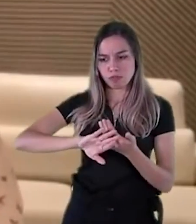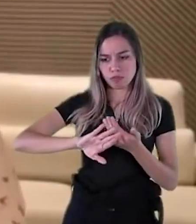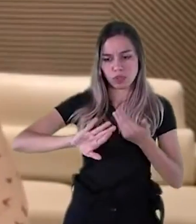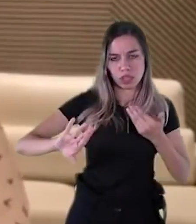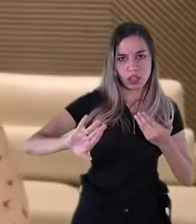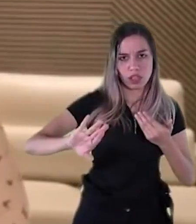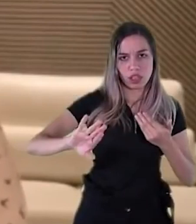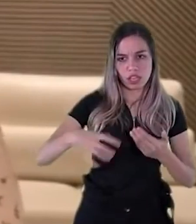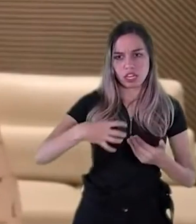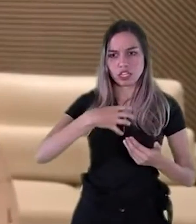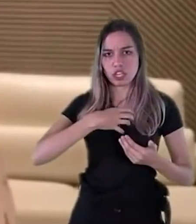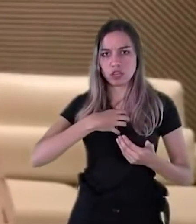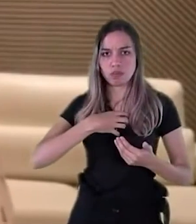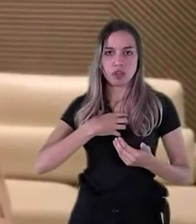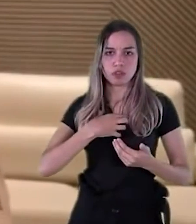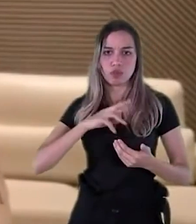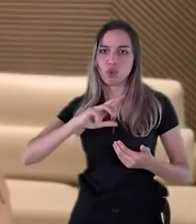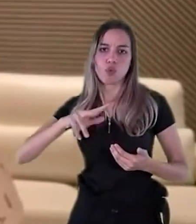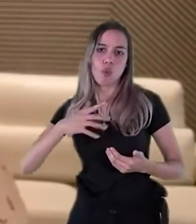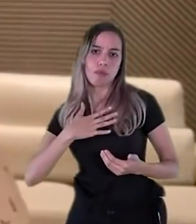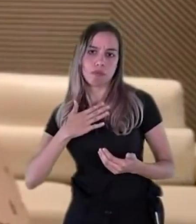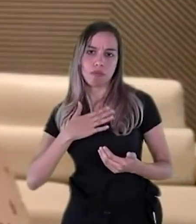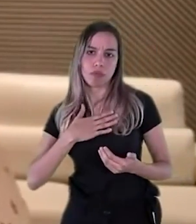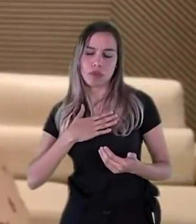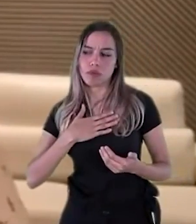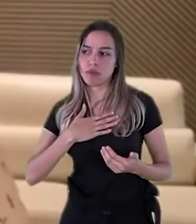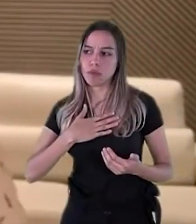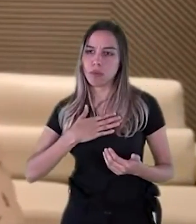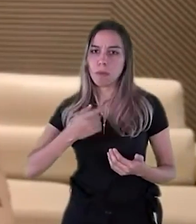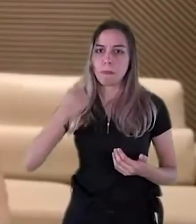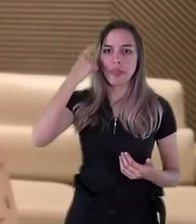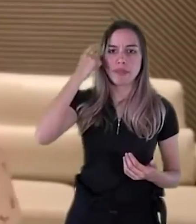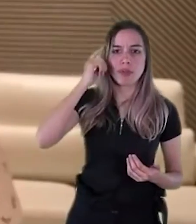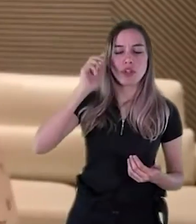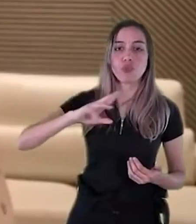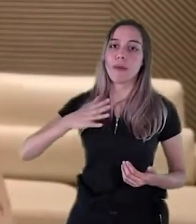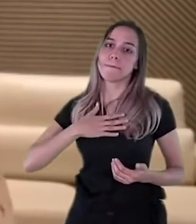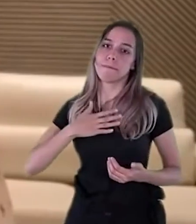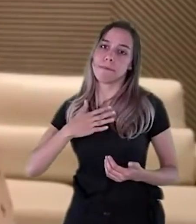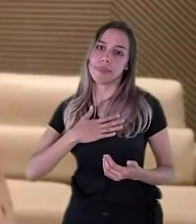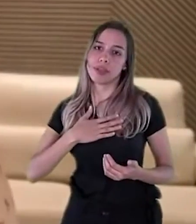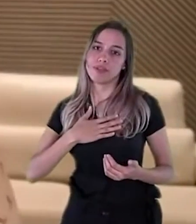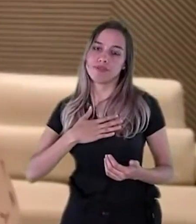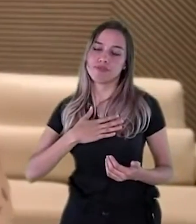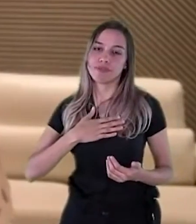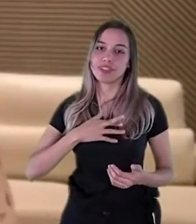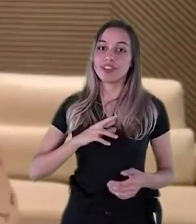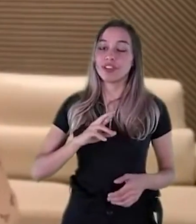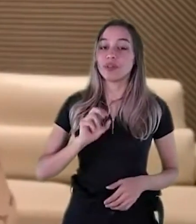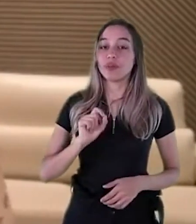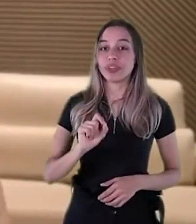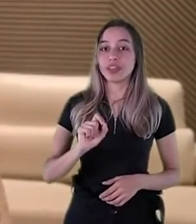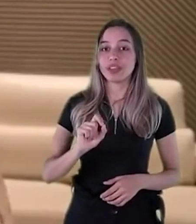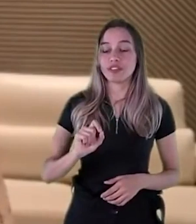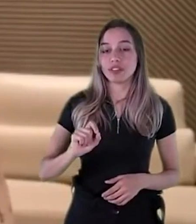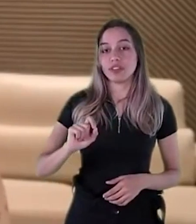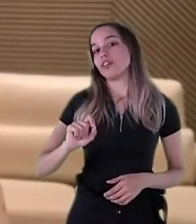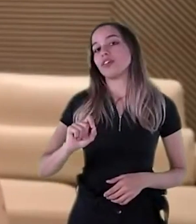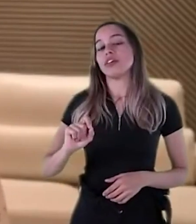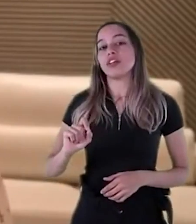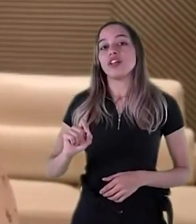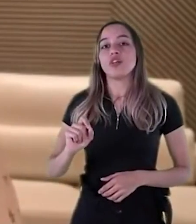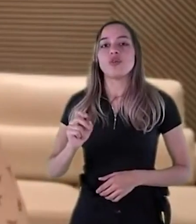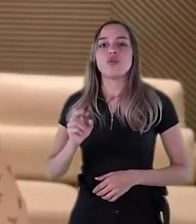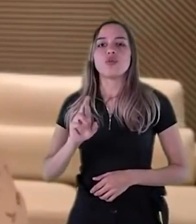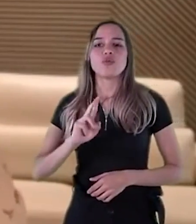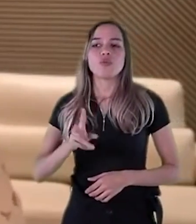absorvendo formas de pensar que não são as minhas, para isso não ser uma mesmice, né? Para que a minha literatura não seja uma